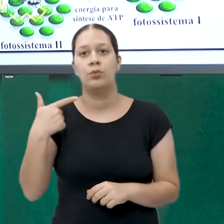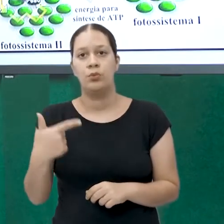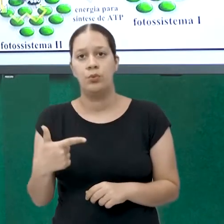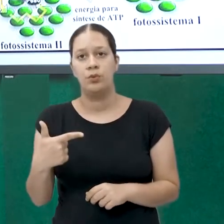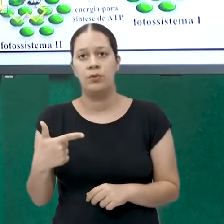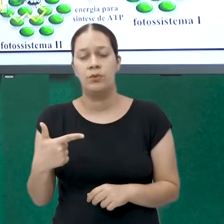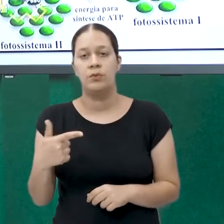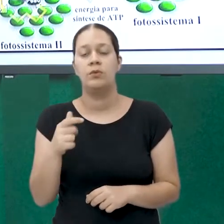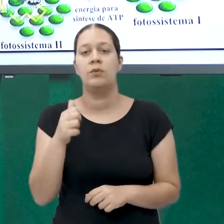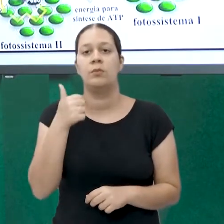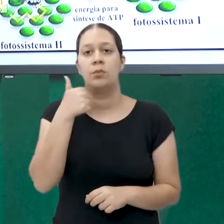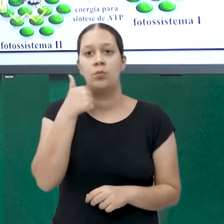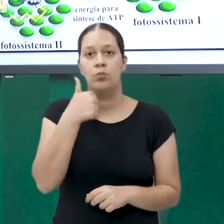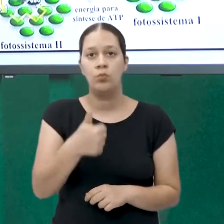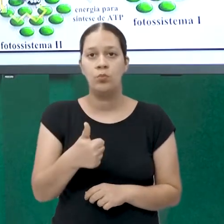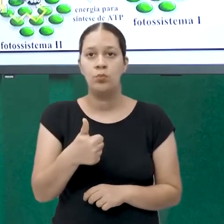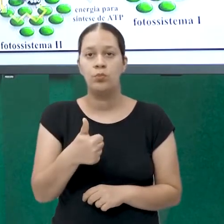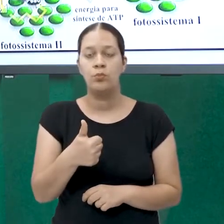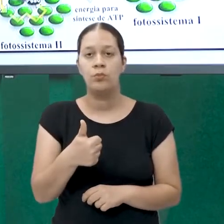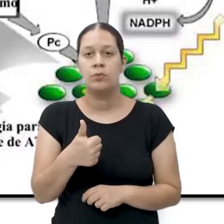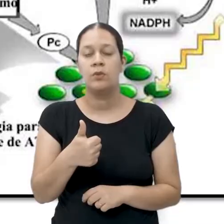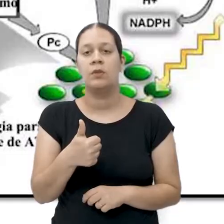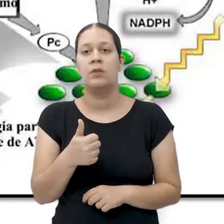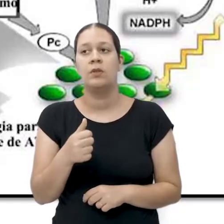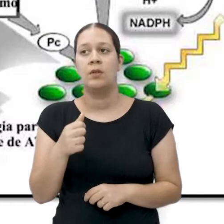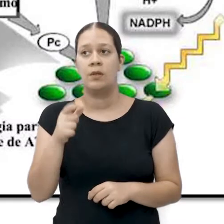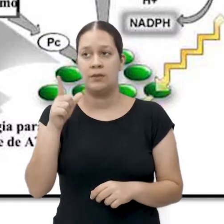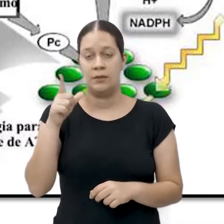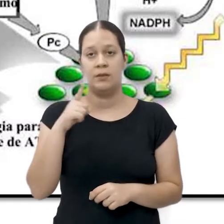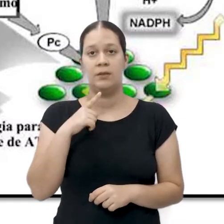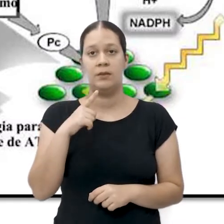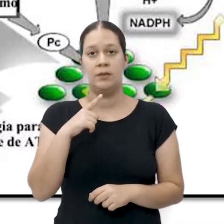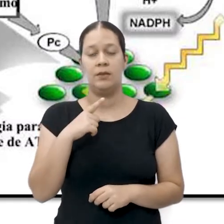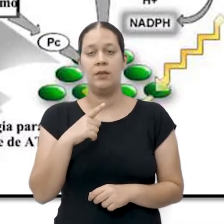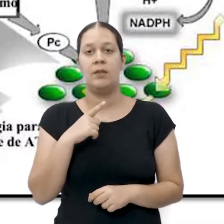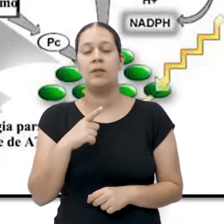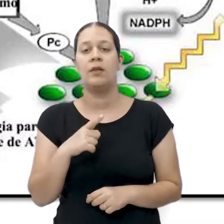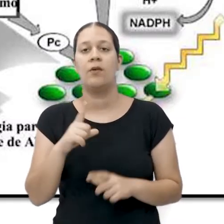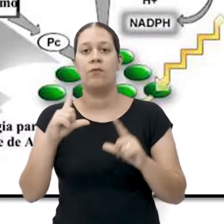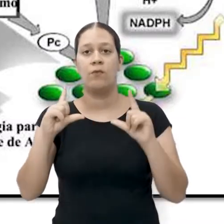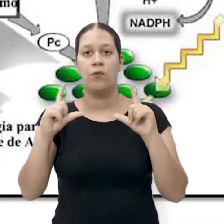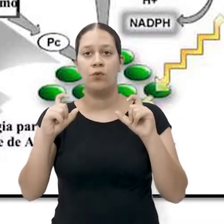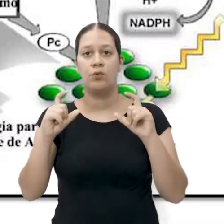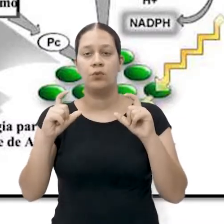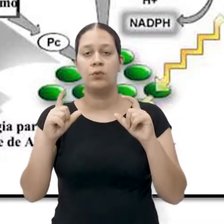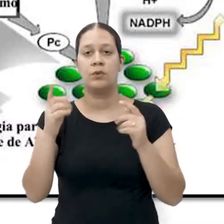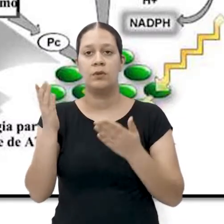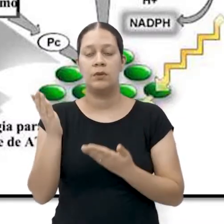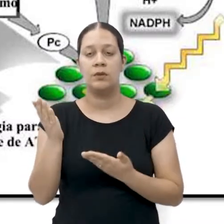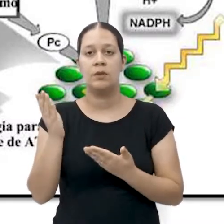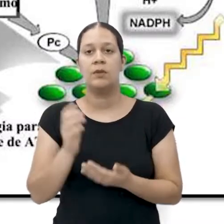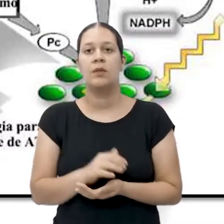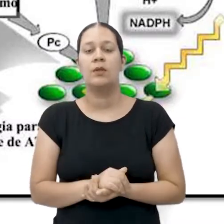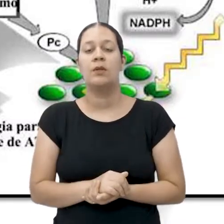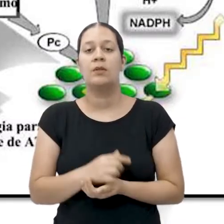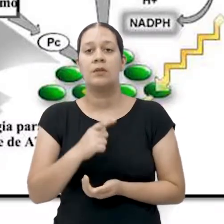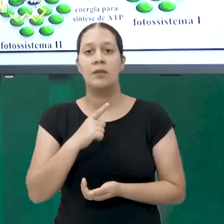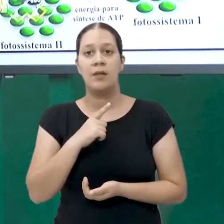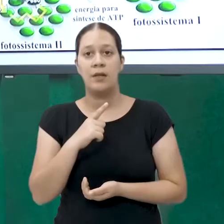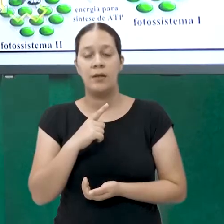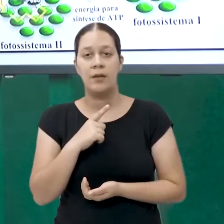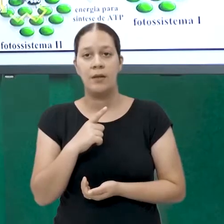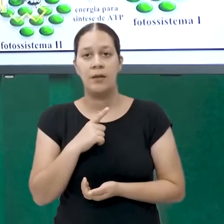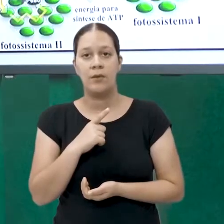fotossistema 1 e o fotossistema 2. O fotossistema 1, que esse fotossistema aqui vocês estão vendo, tá?